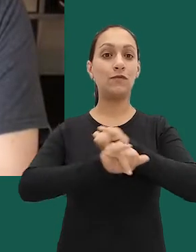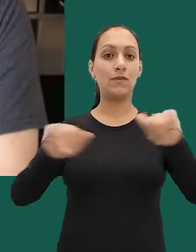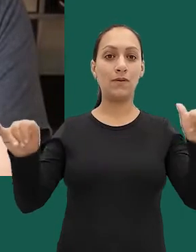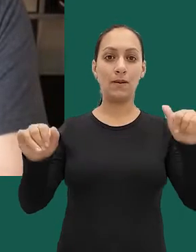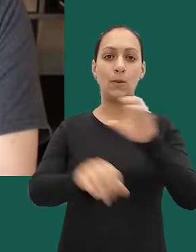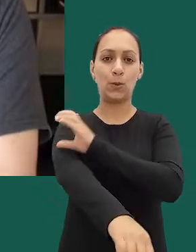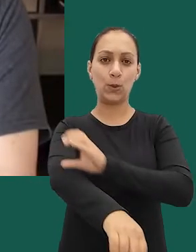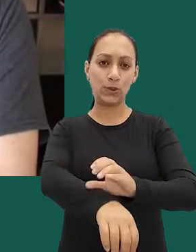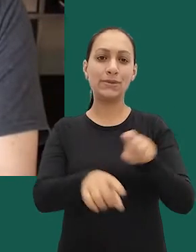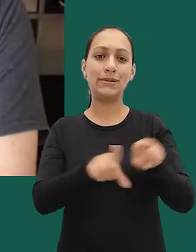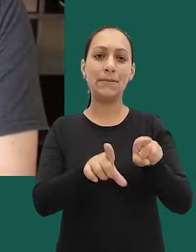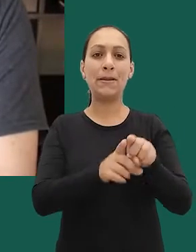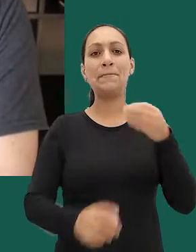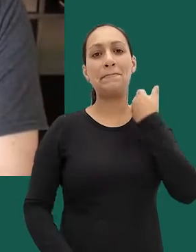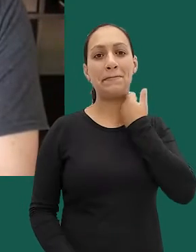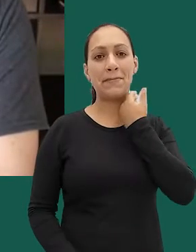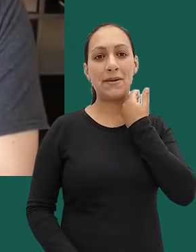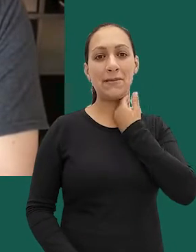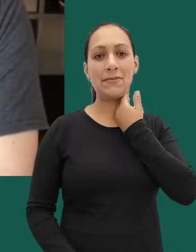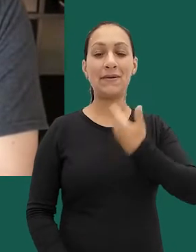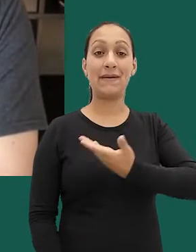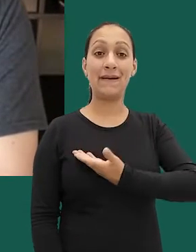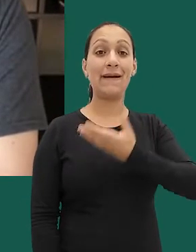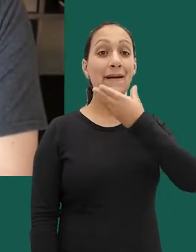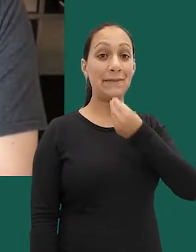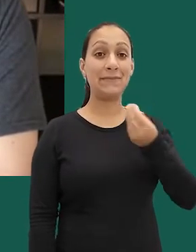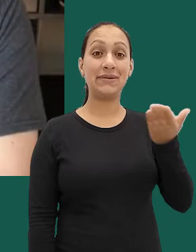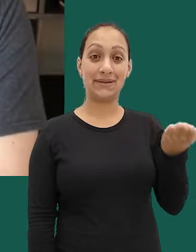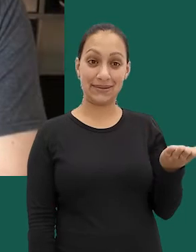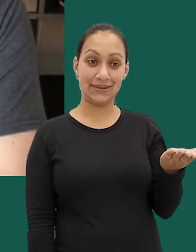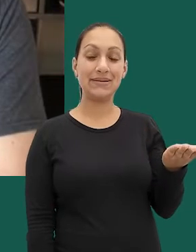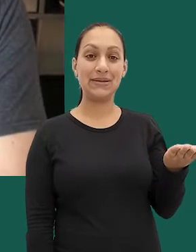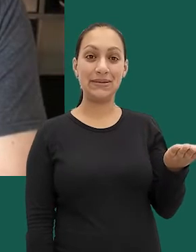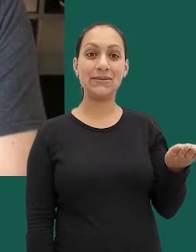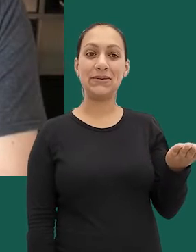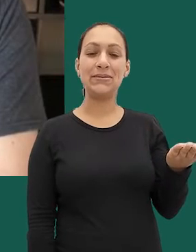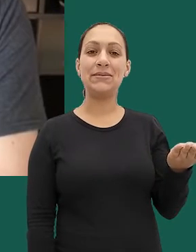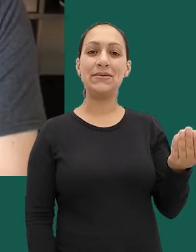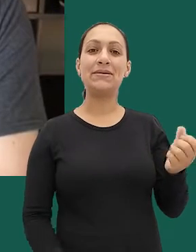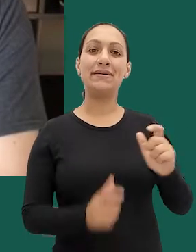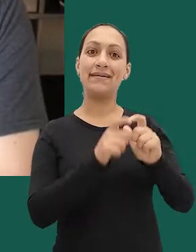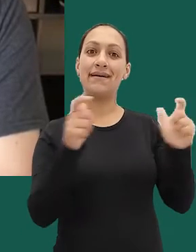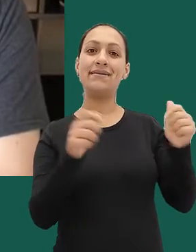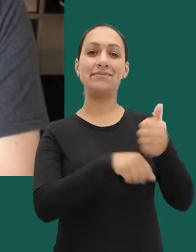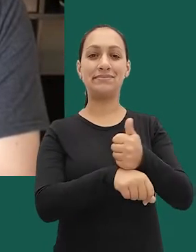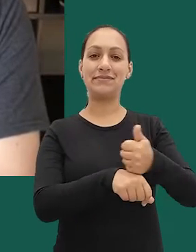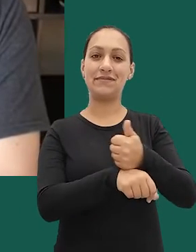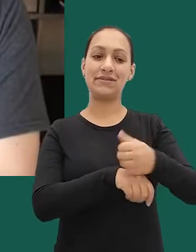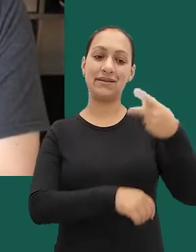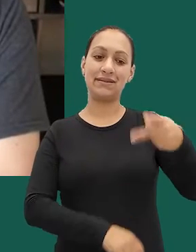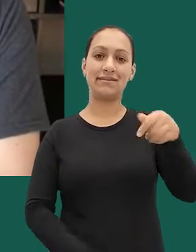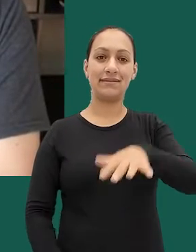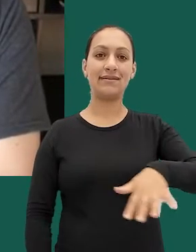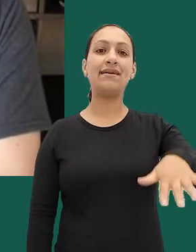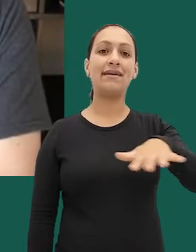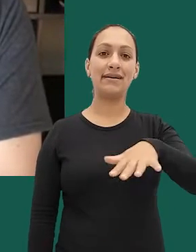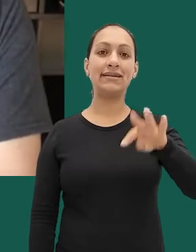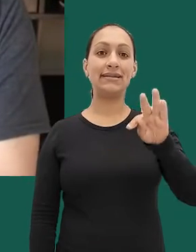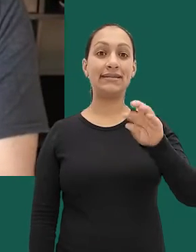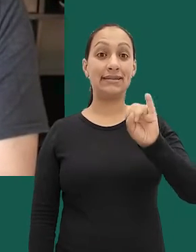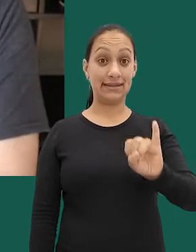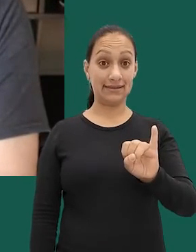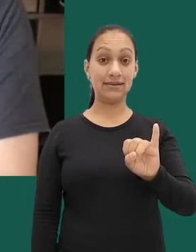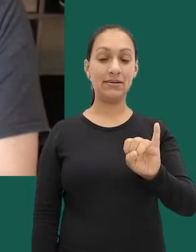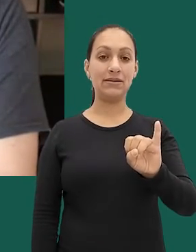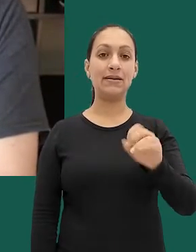também bater papo com o meu amigo e grande profissional dessa área de TI